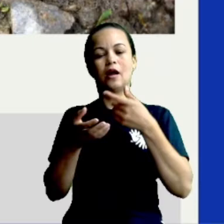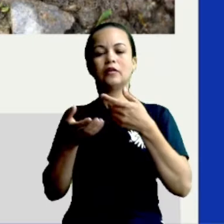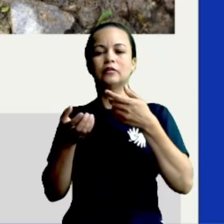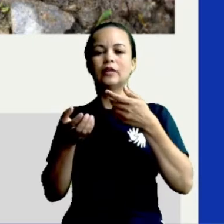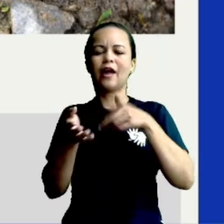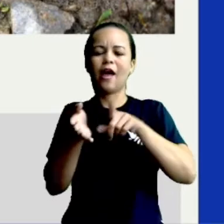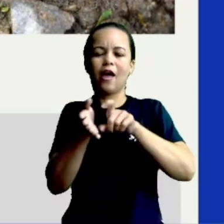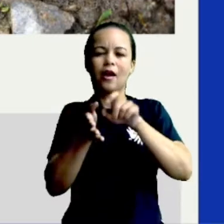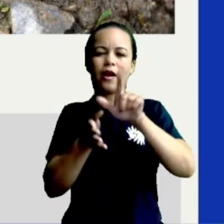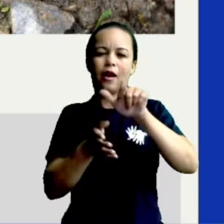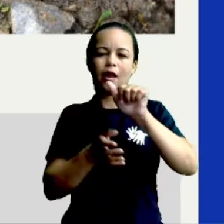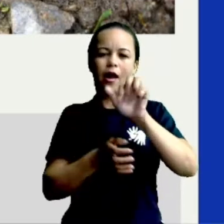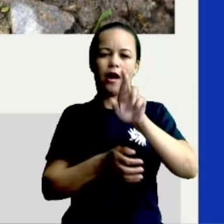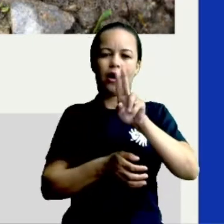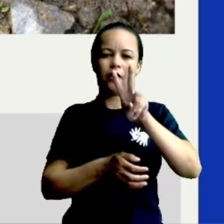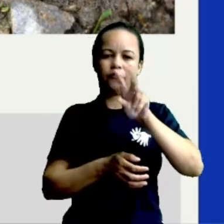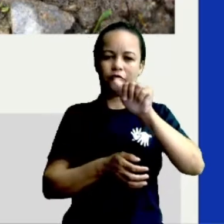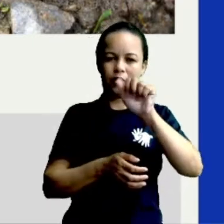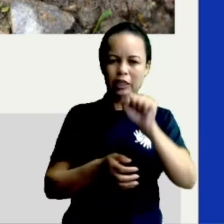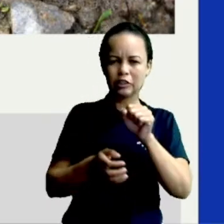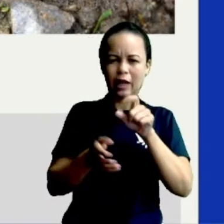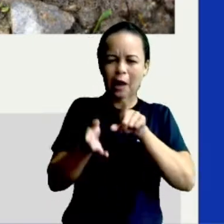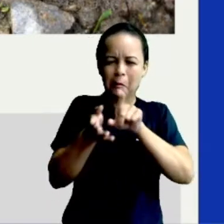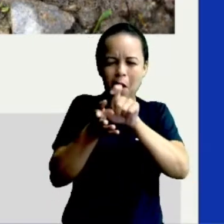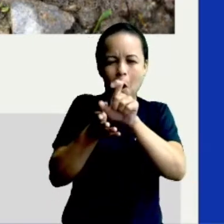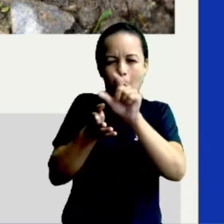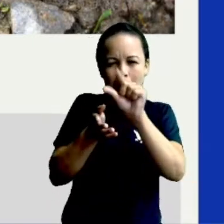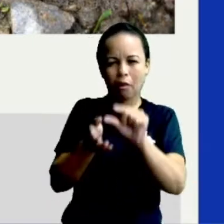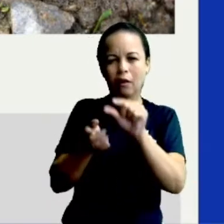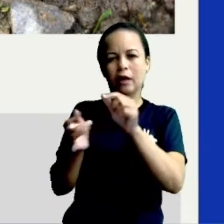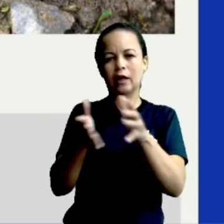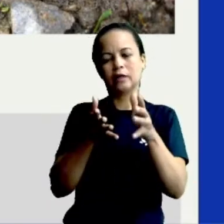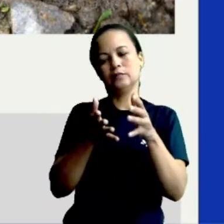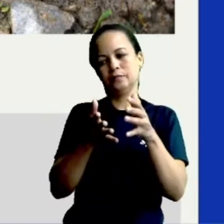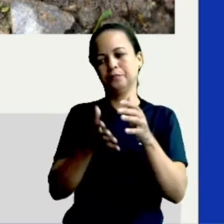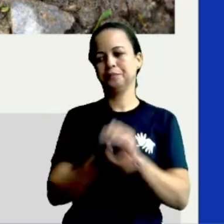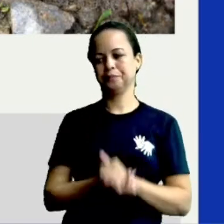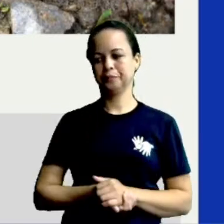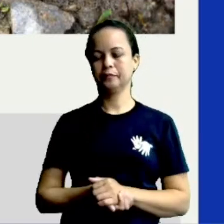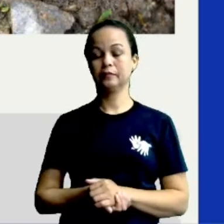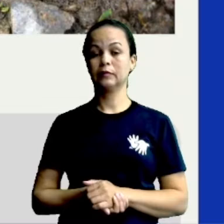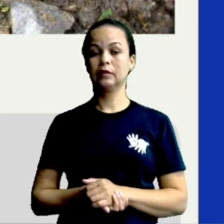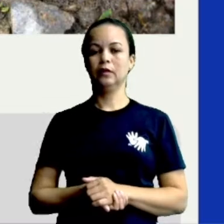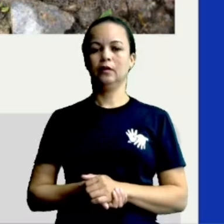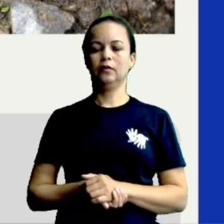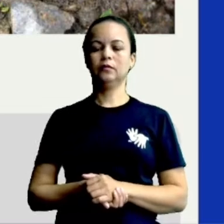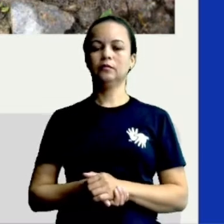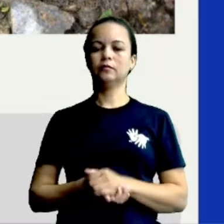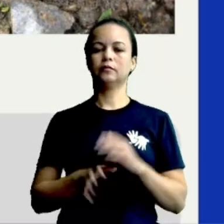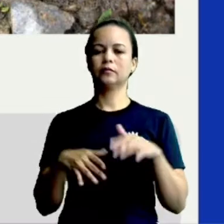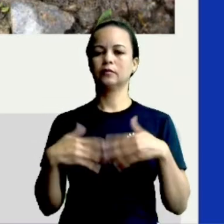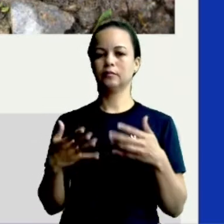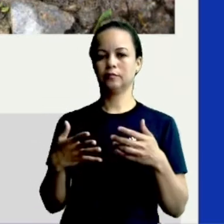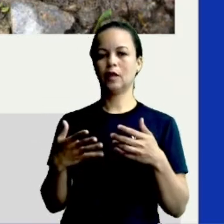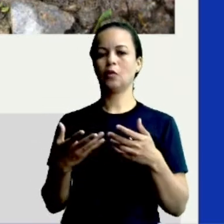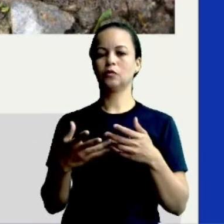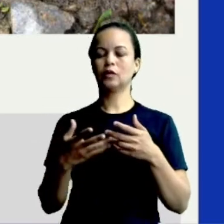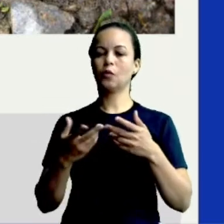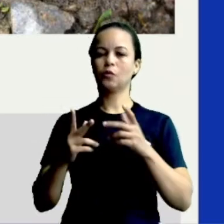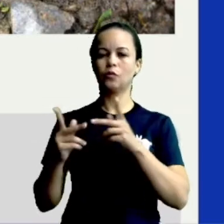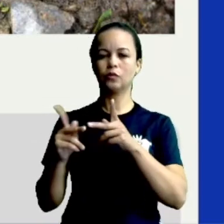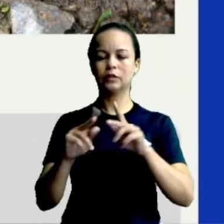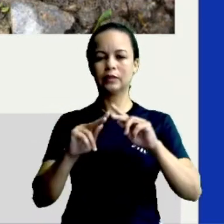as larvas, as pequenas minhocas, que ficarão no solo. Então são seres com uma